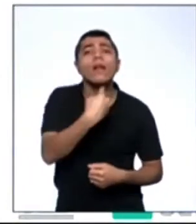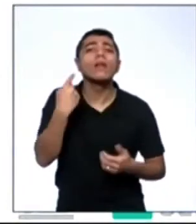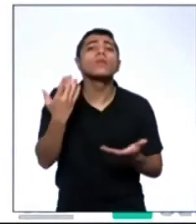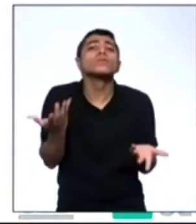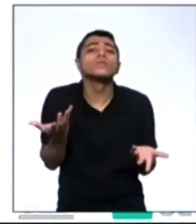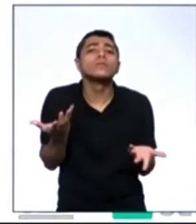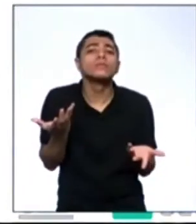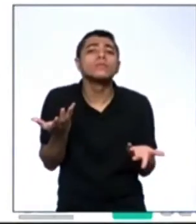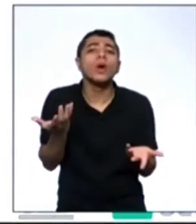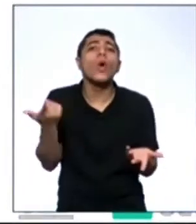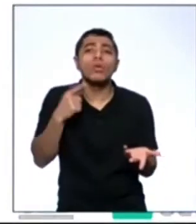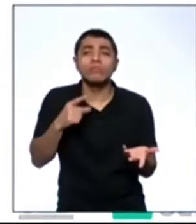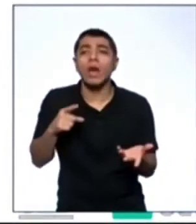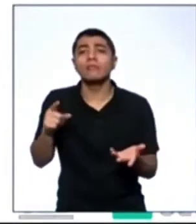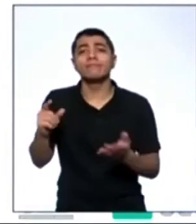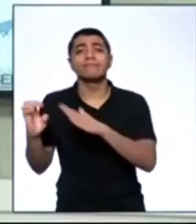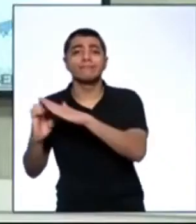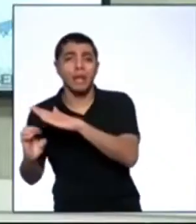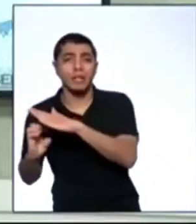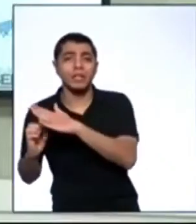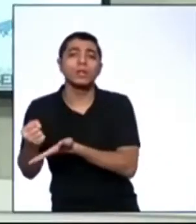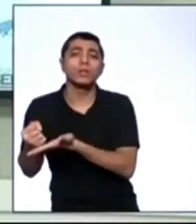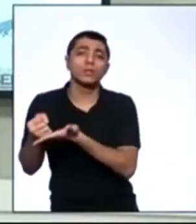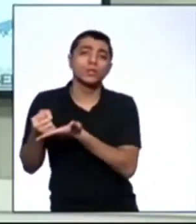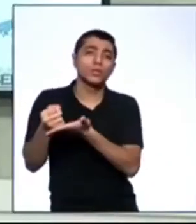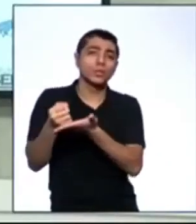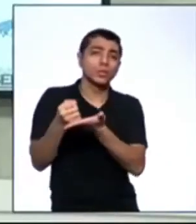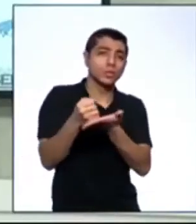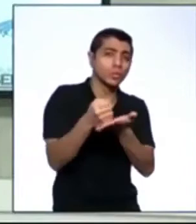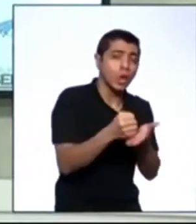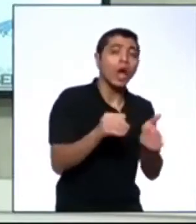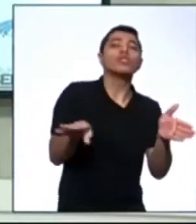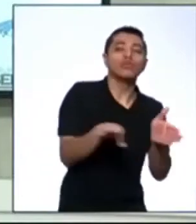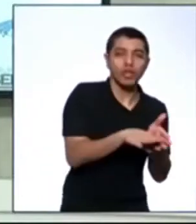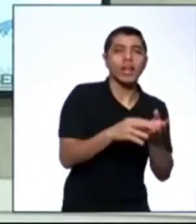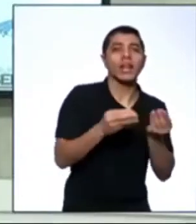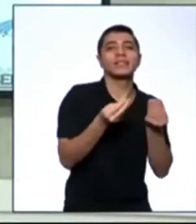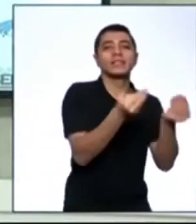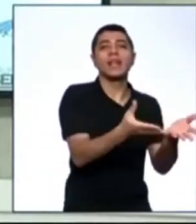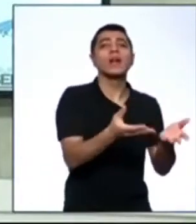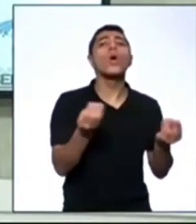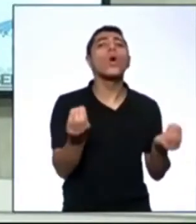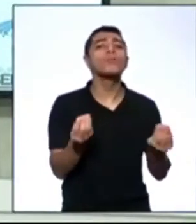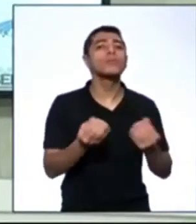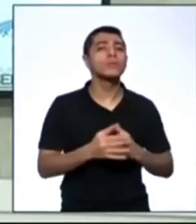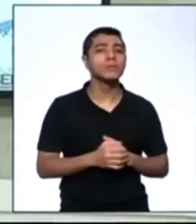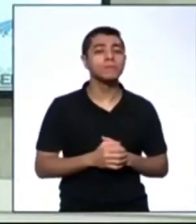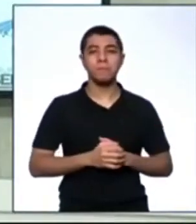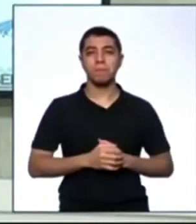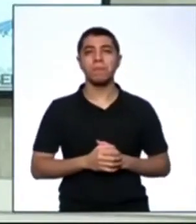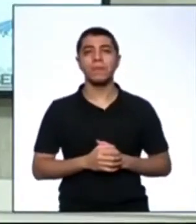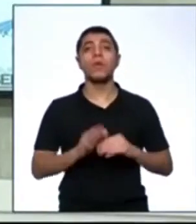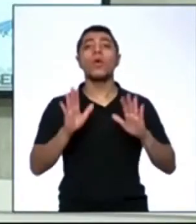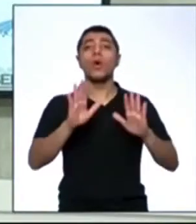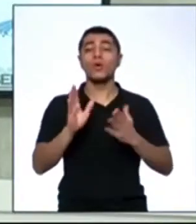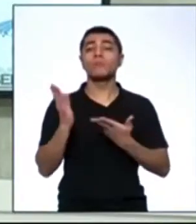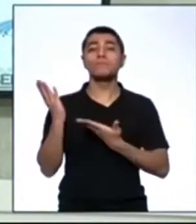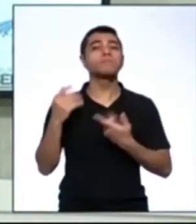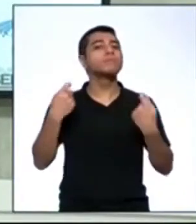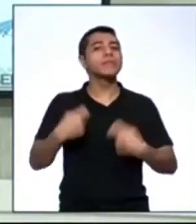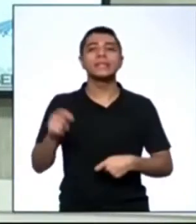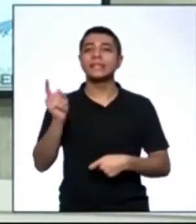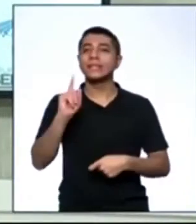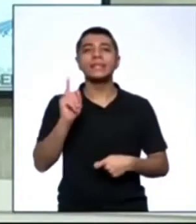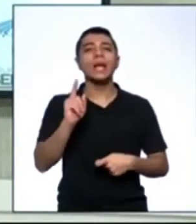entrega? Vem comigo aqui, ó. Eu não preciso aqui fazer mudança de unidades, né? Não preciso mudar